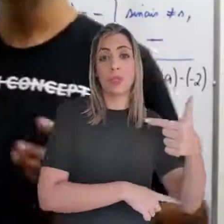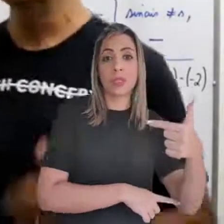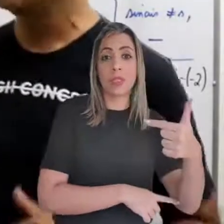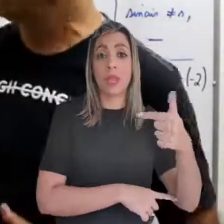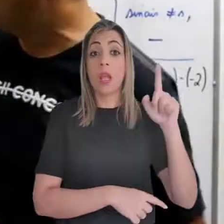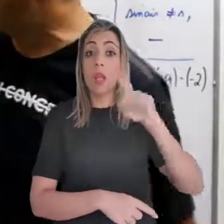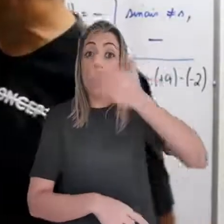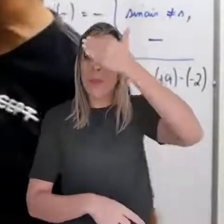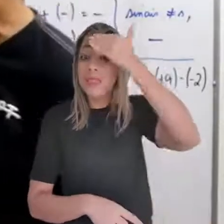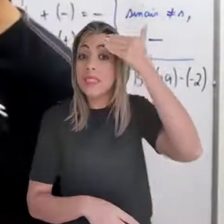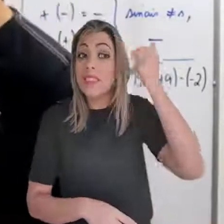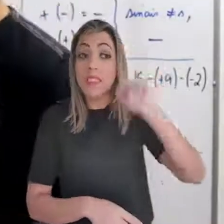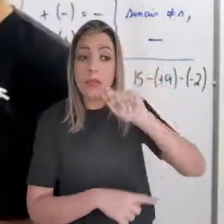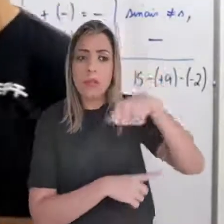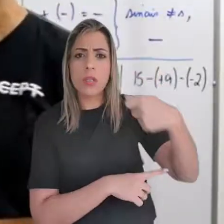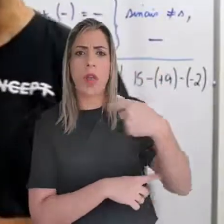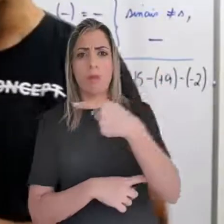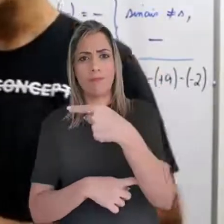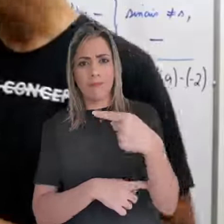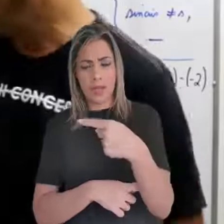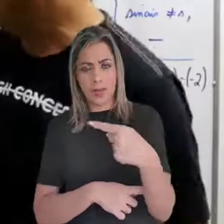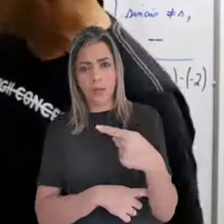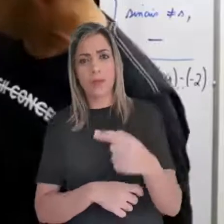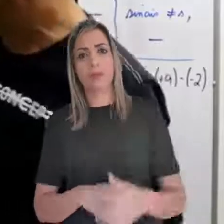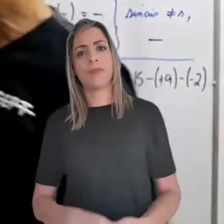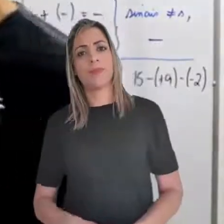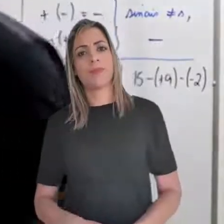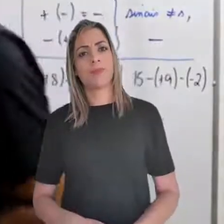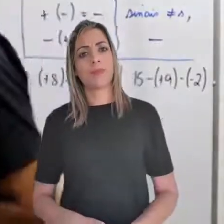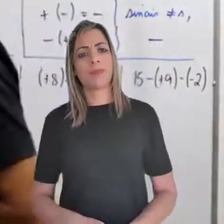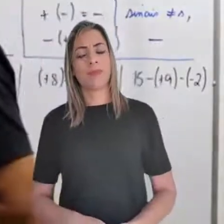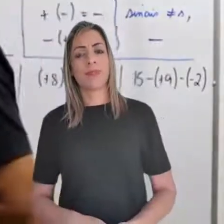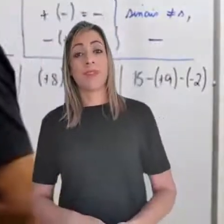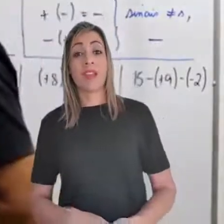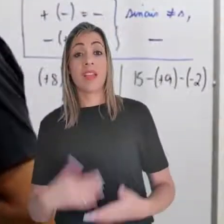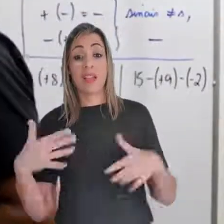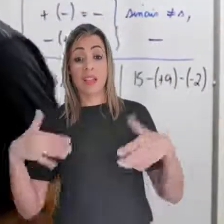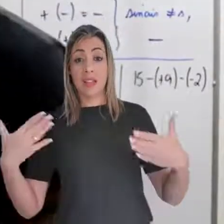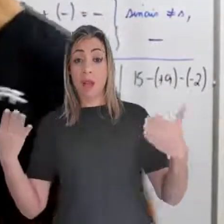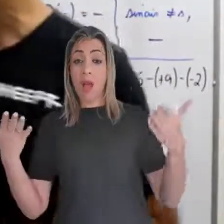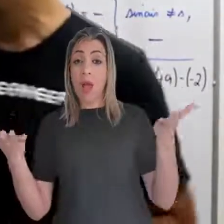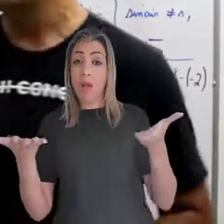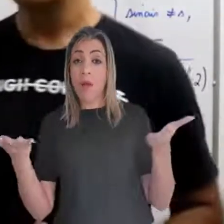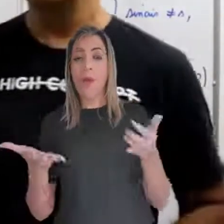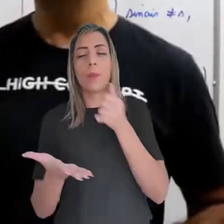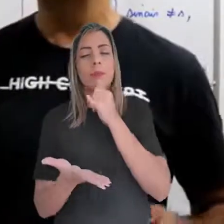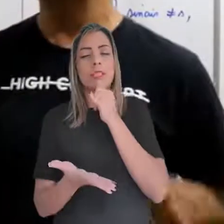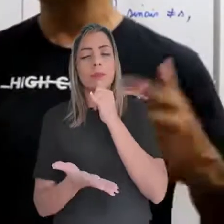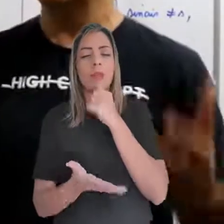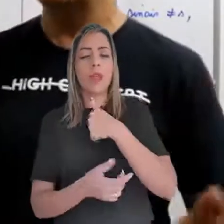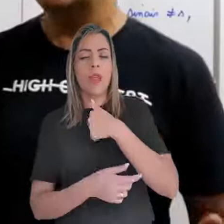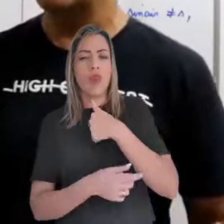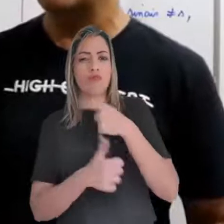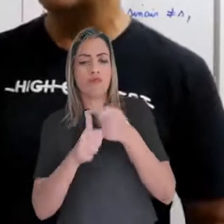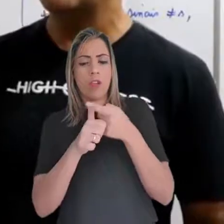12. Eu não posso esquecer do sinal de menos. Veja, neste caso aqui, eu